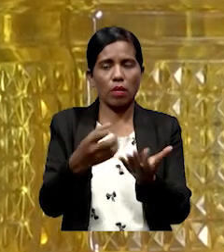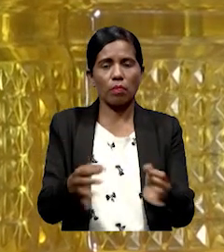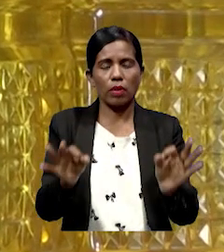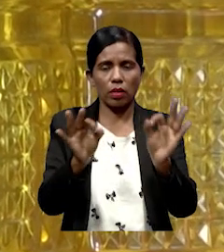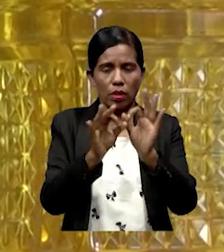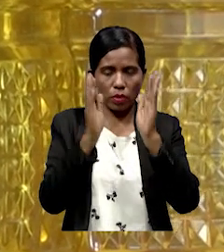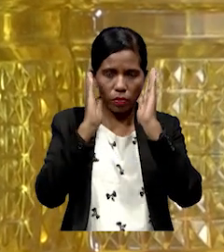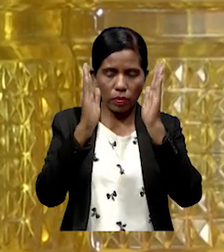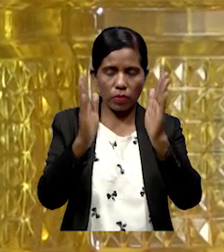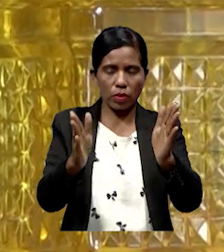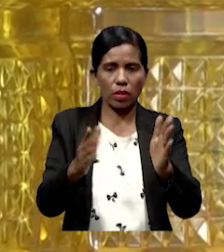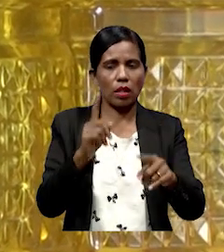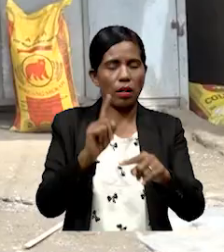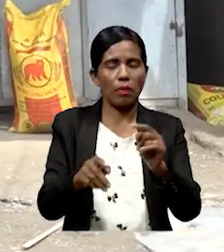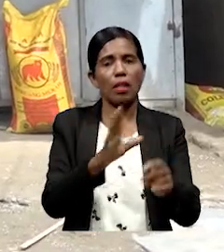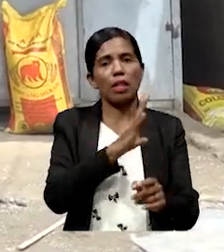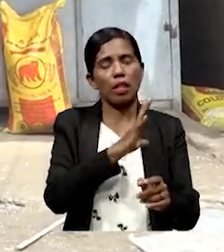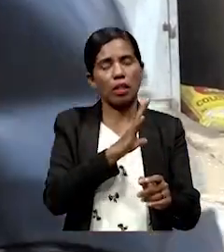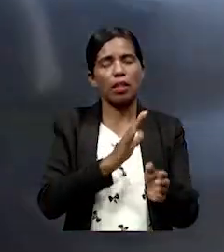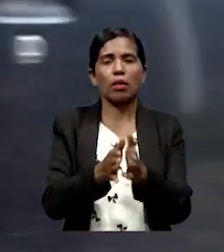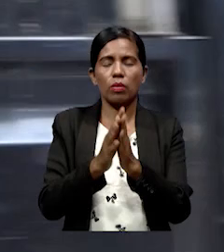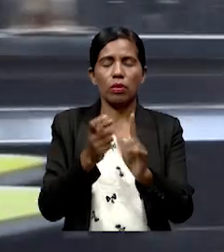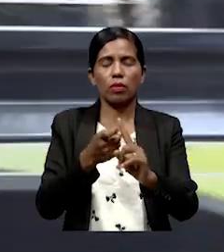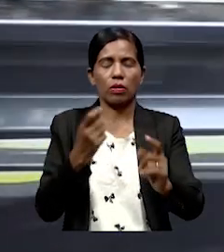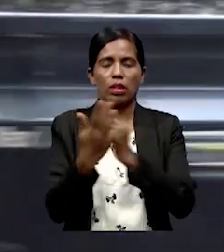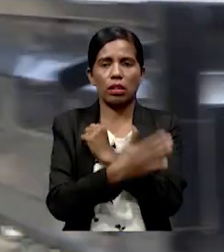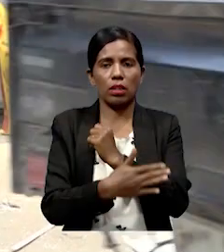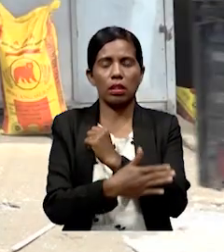produto local, onde a bela depende de uma necessidade básica.